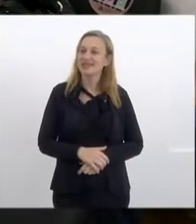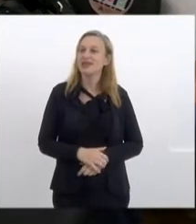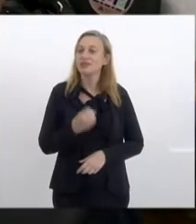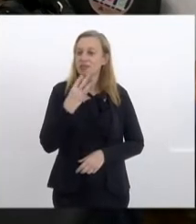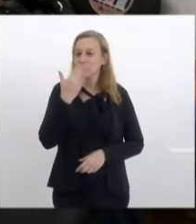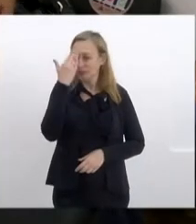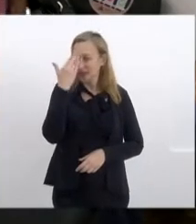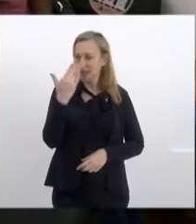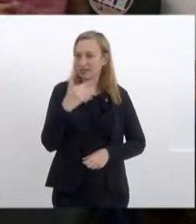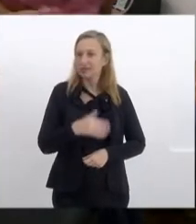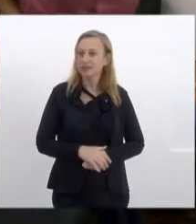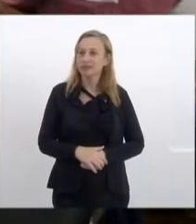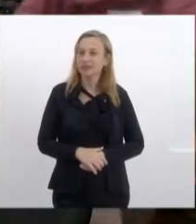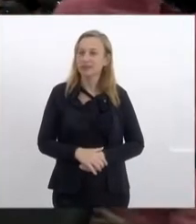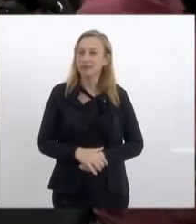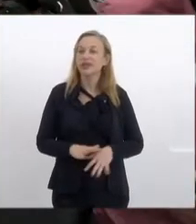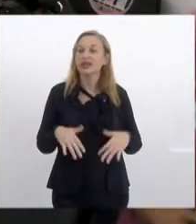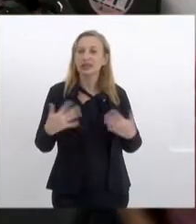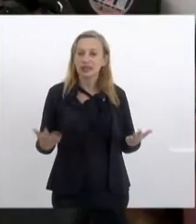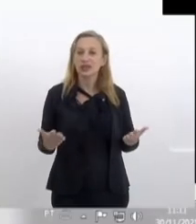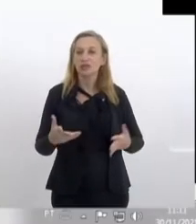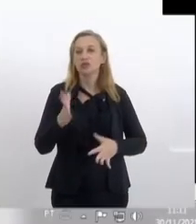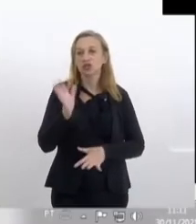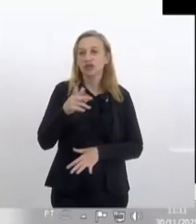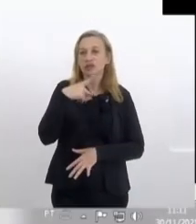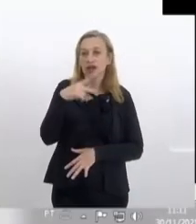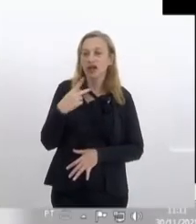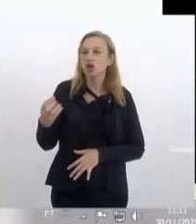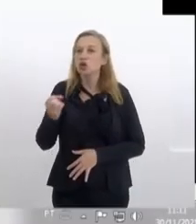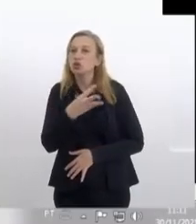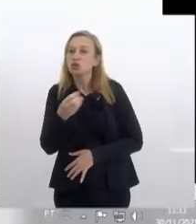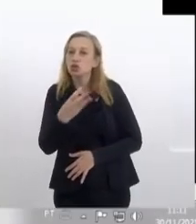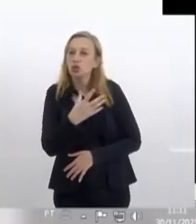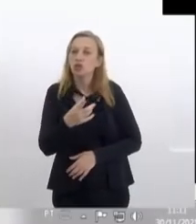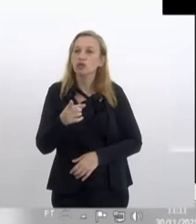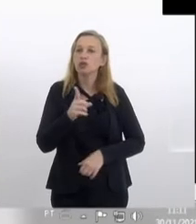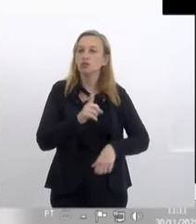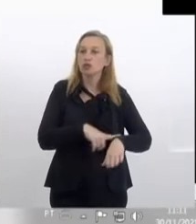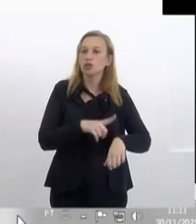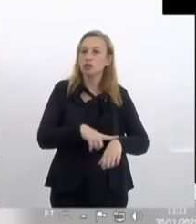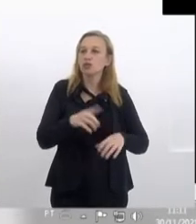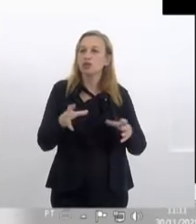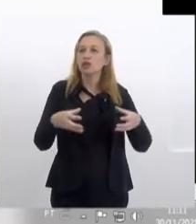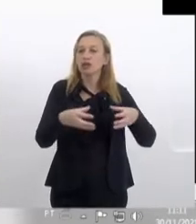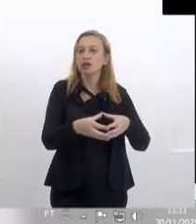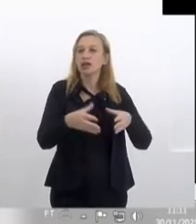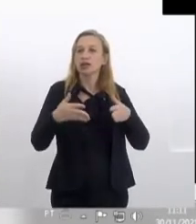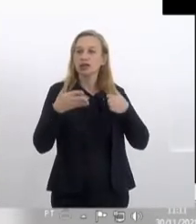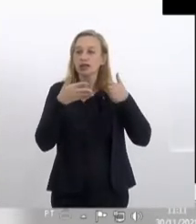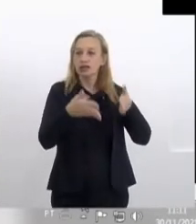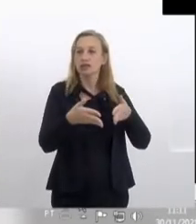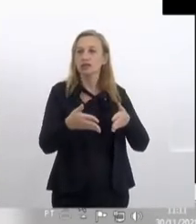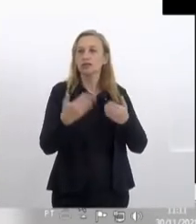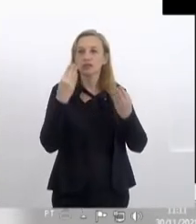bom, obrigada. Então, como eu disse, né, os novos pontos da rede de atenção psicossocial.